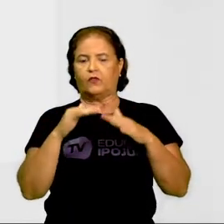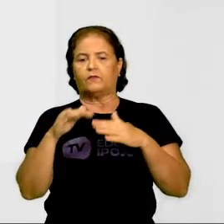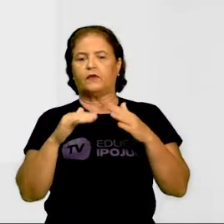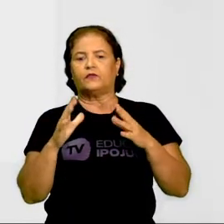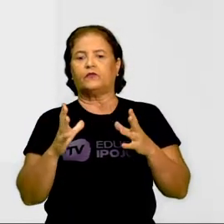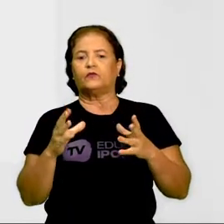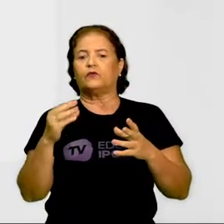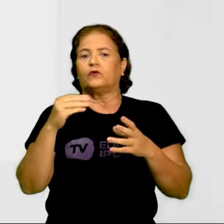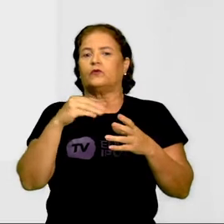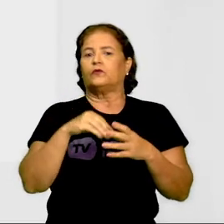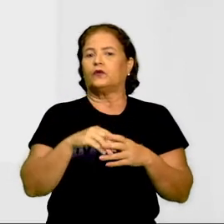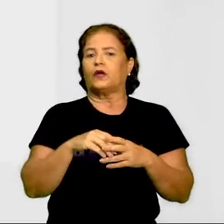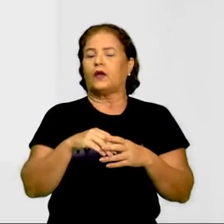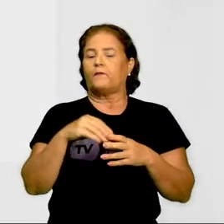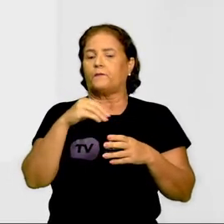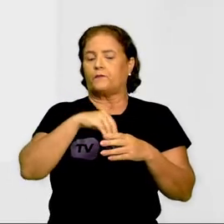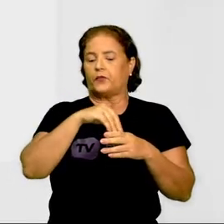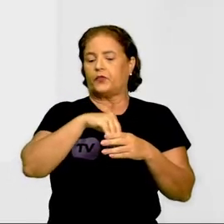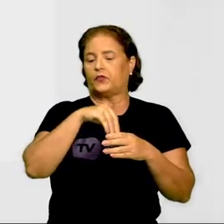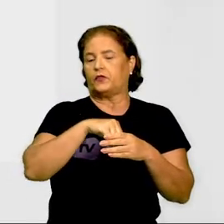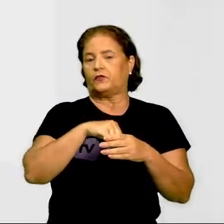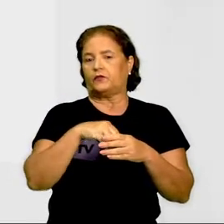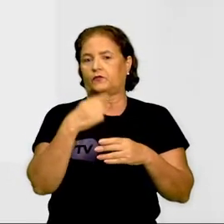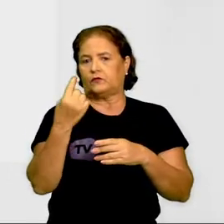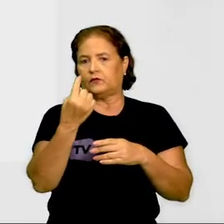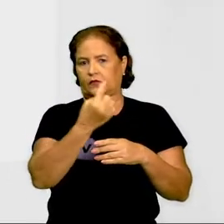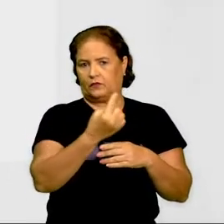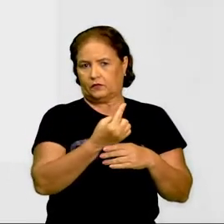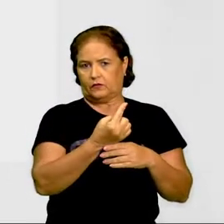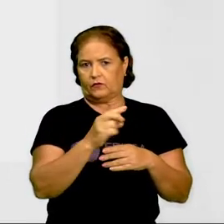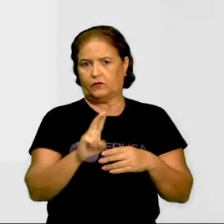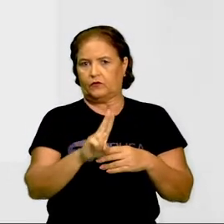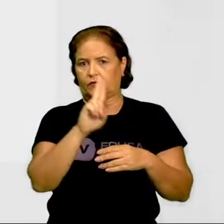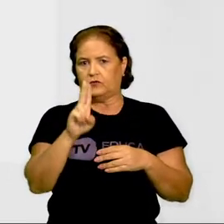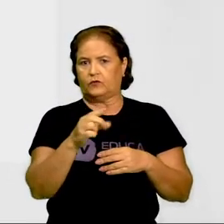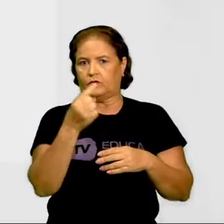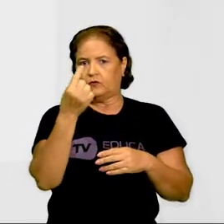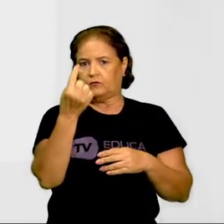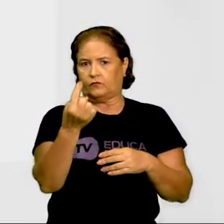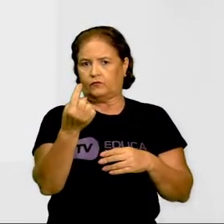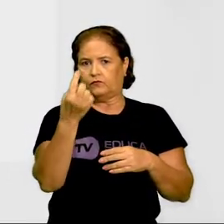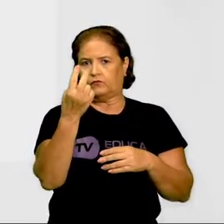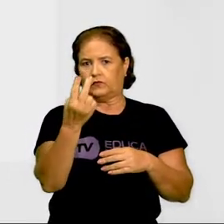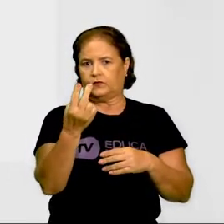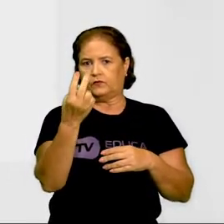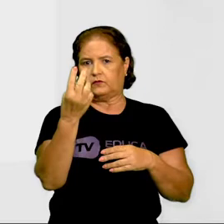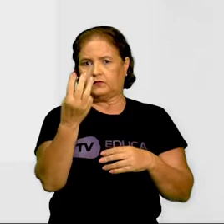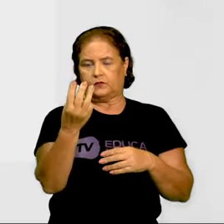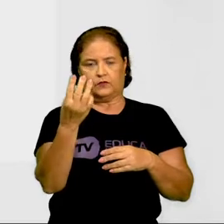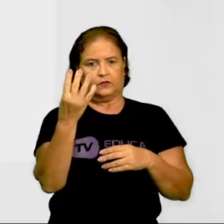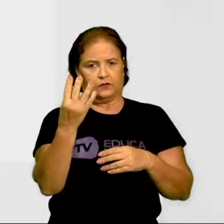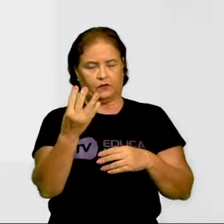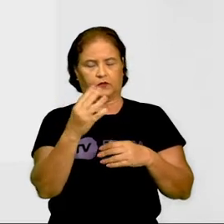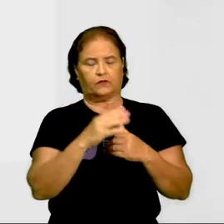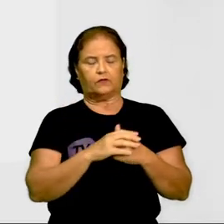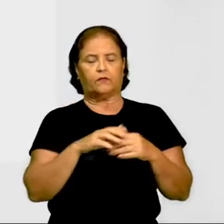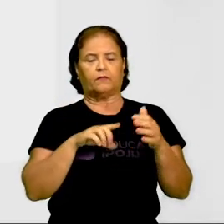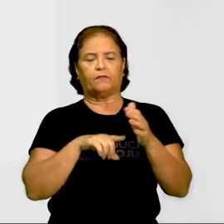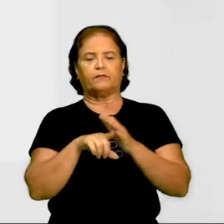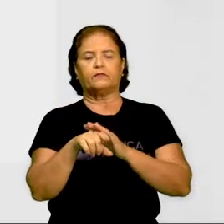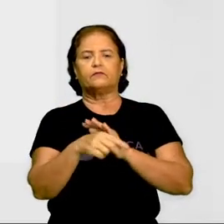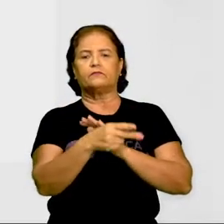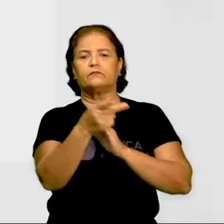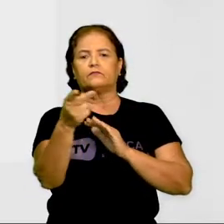capacidades, quanto cabe nelas, usando os números 1, 2, 3 e 4. Aí eu pergunto